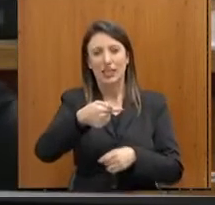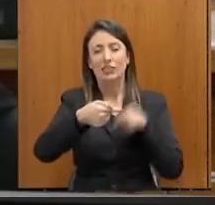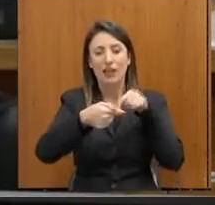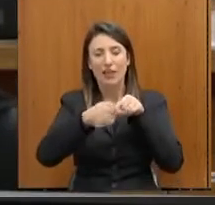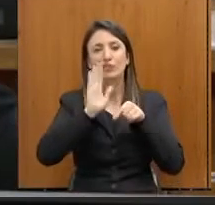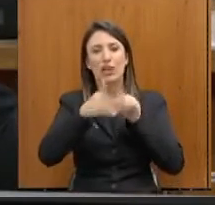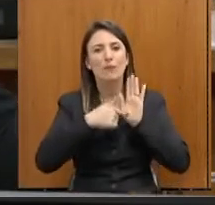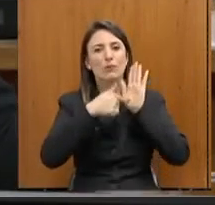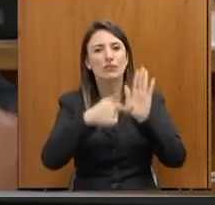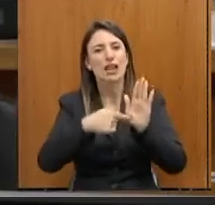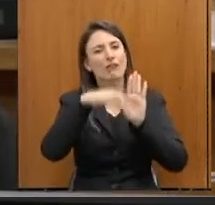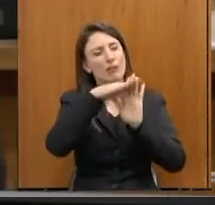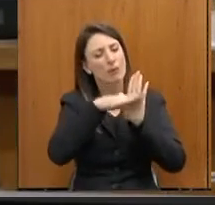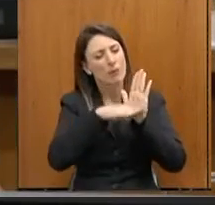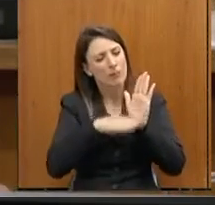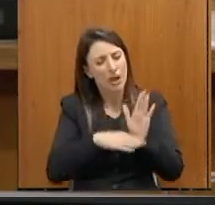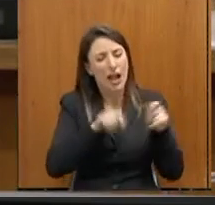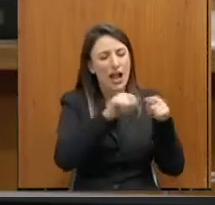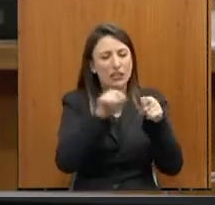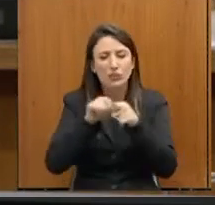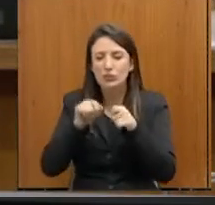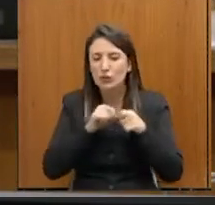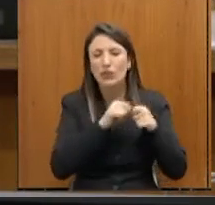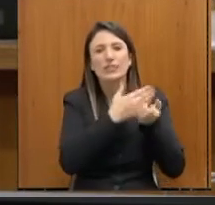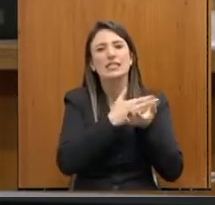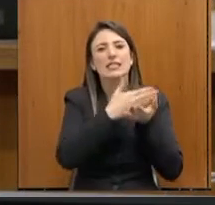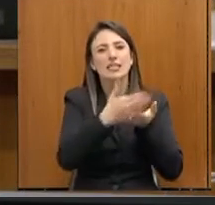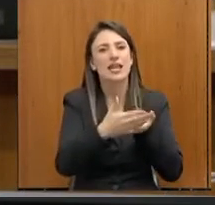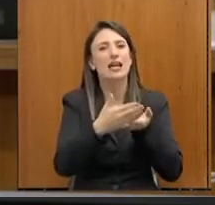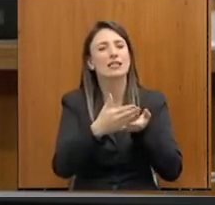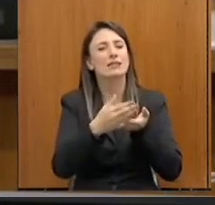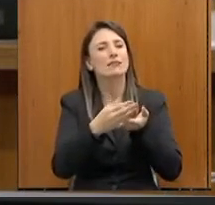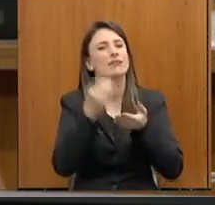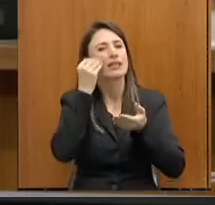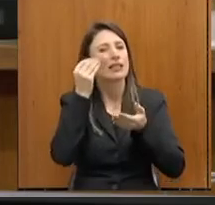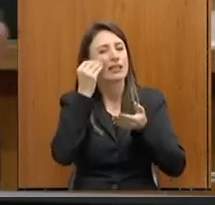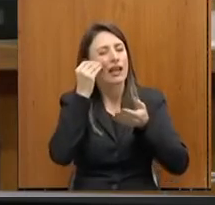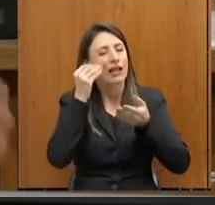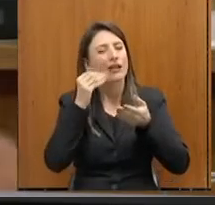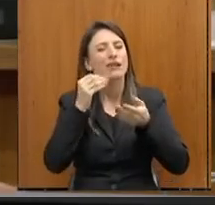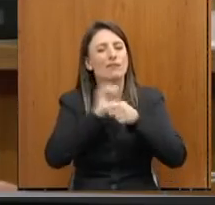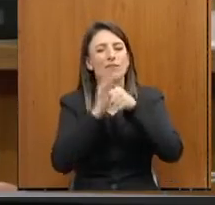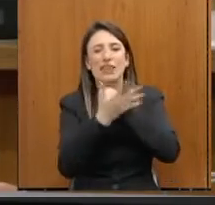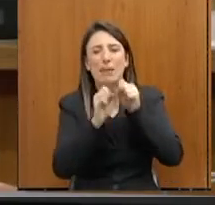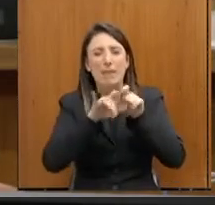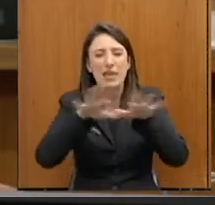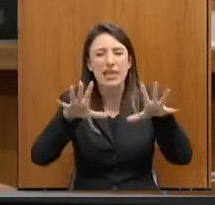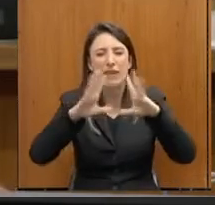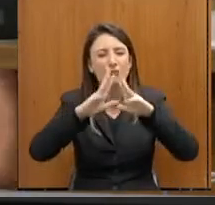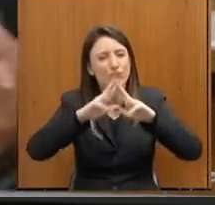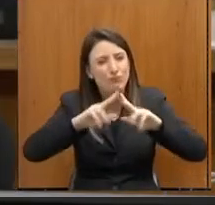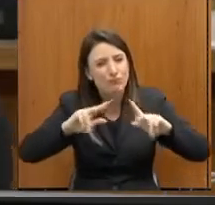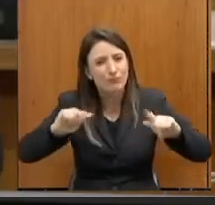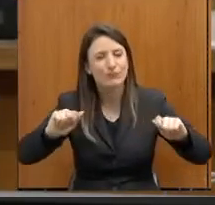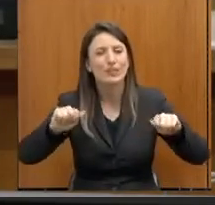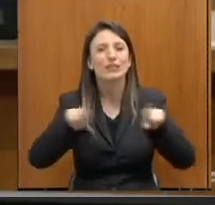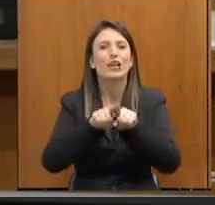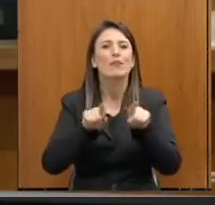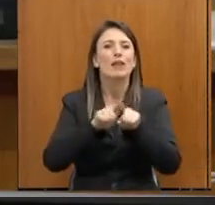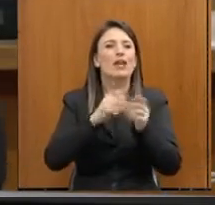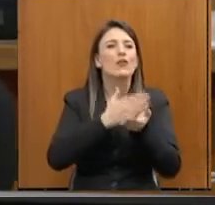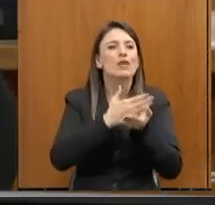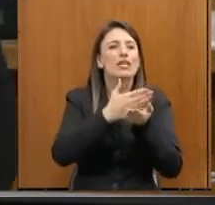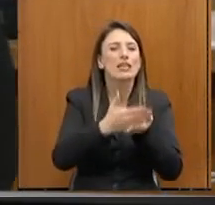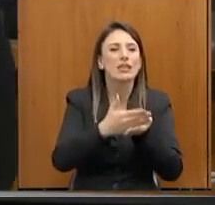ações é iniciais para o combate da pandemia e é o início